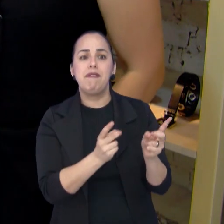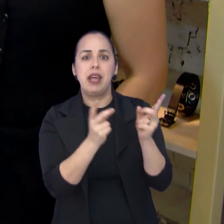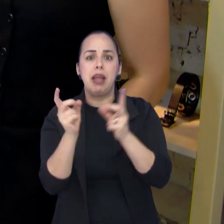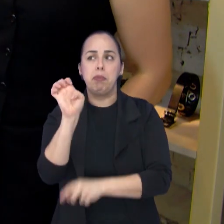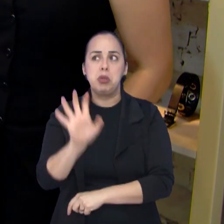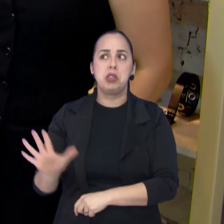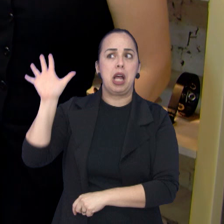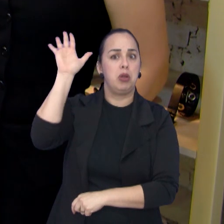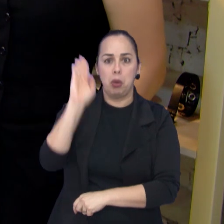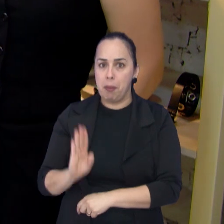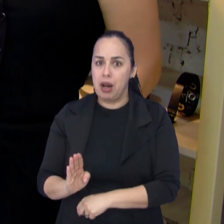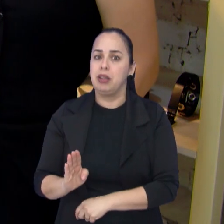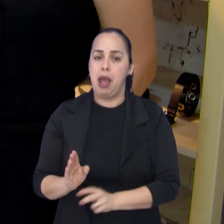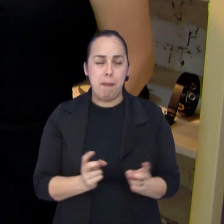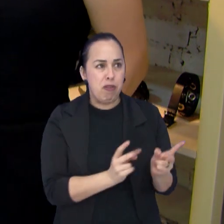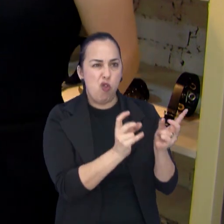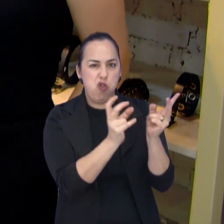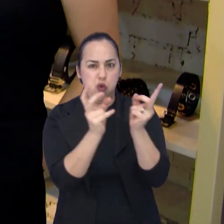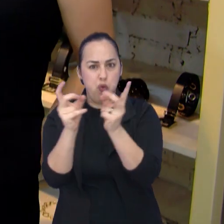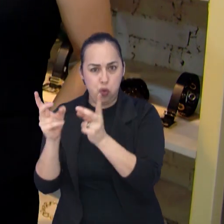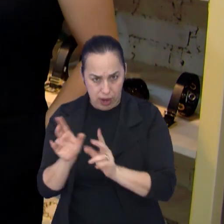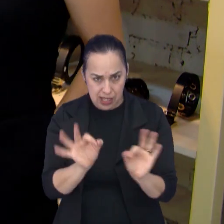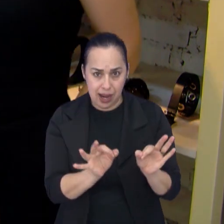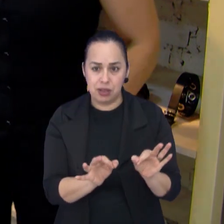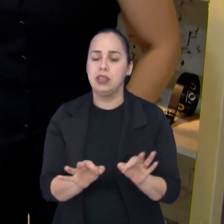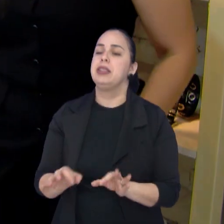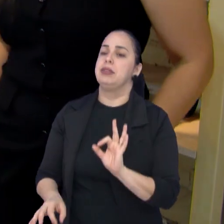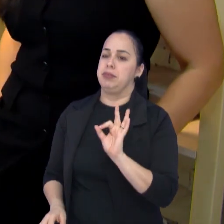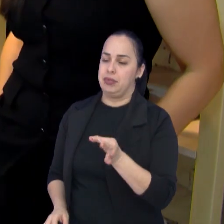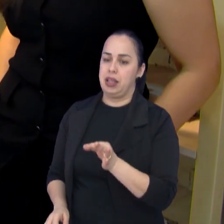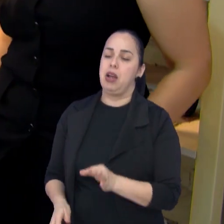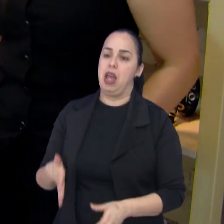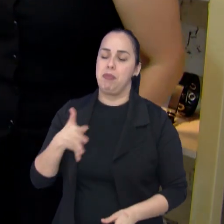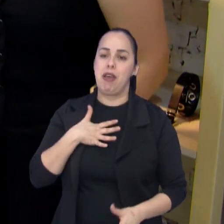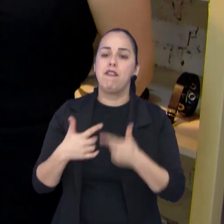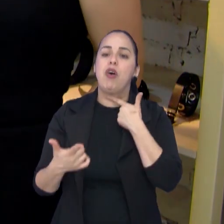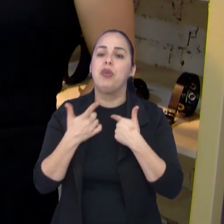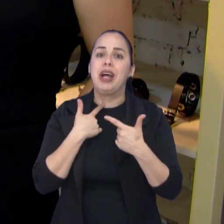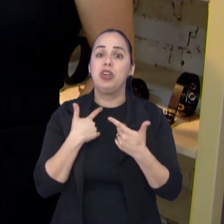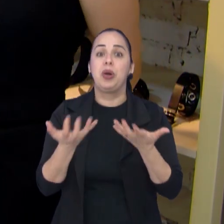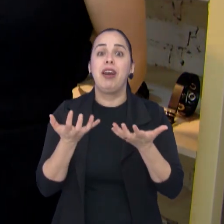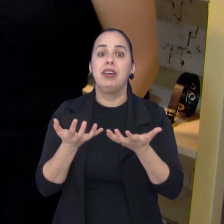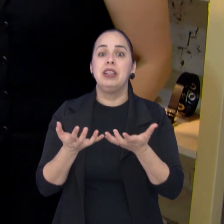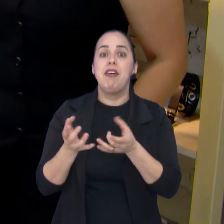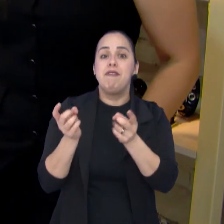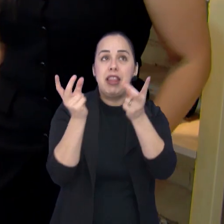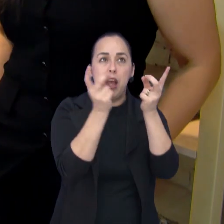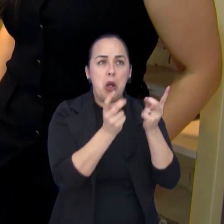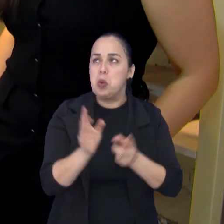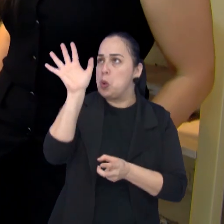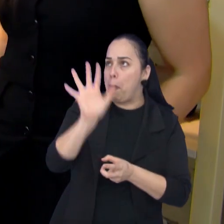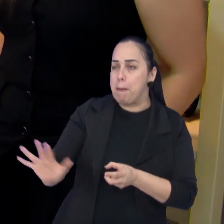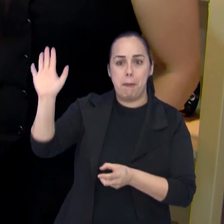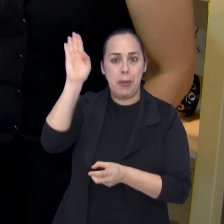outras cidades, expandir mesmo a venda para outros lugares. A minha intenção é expandir para o Brasil todo, vender, porque